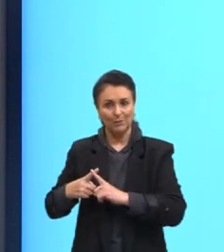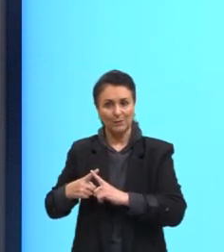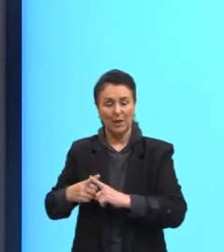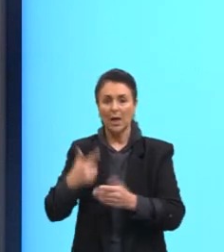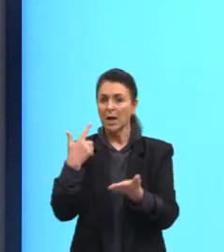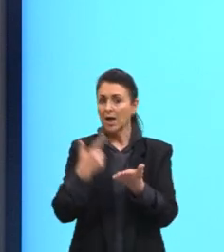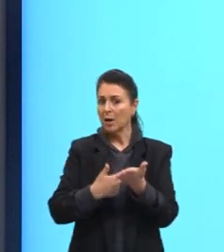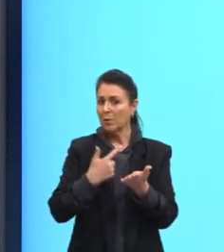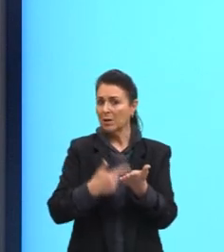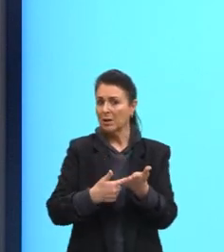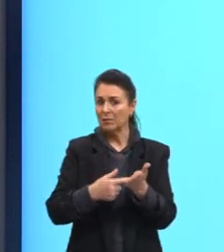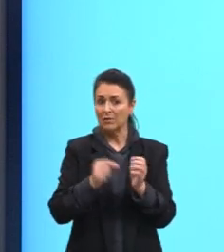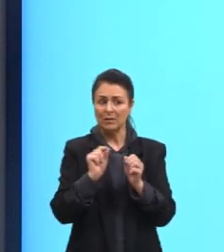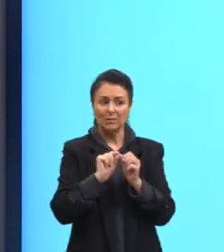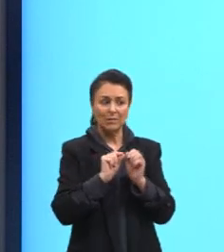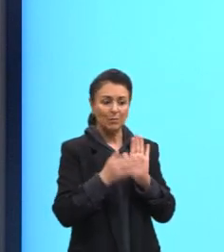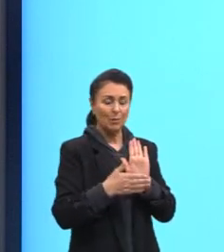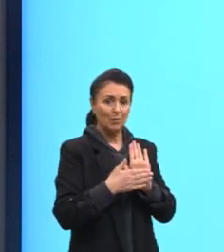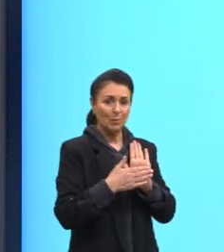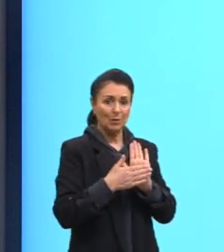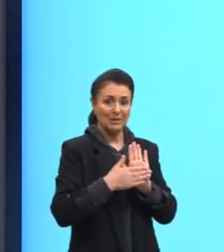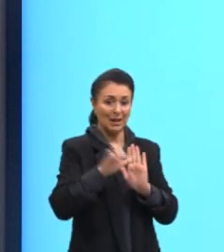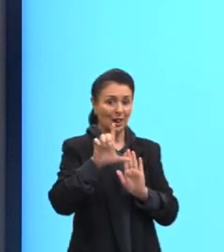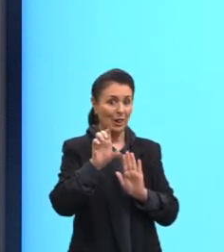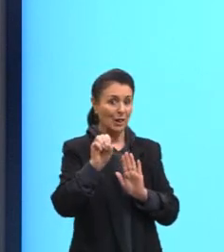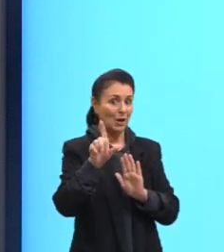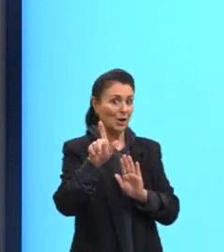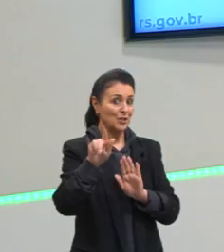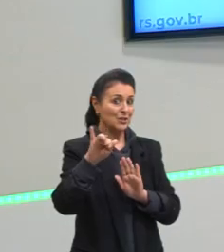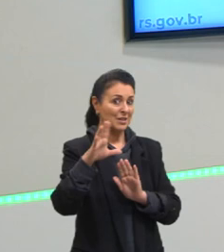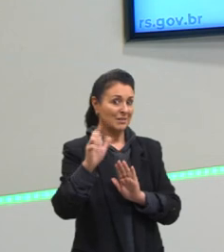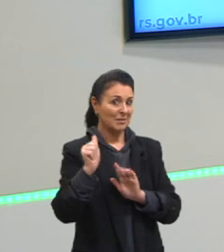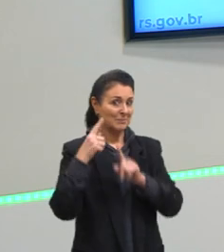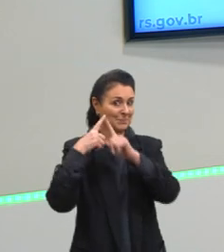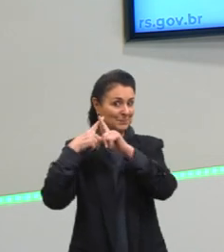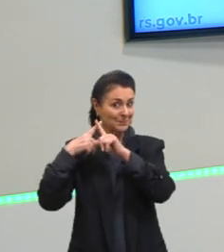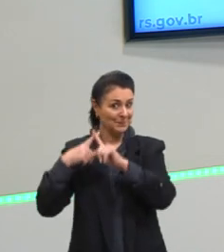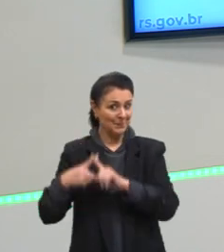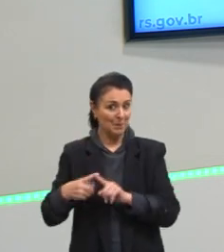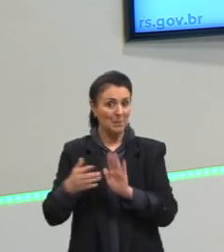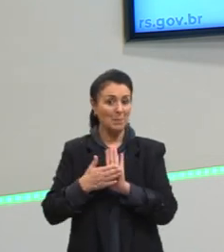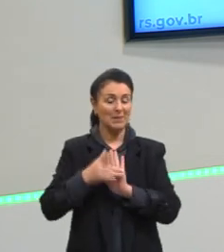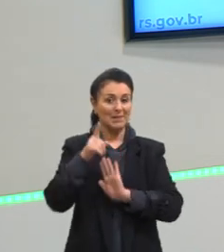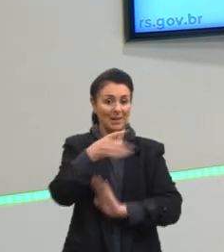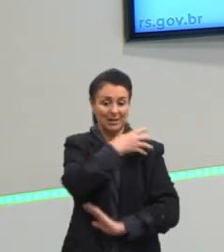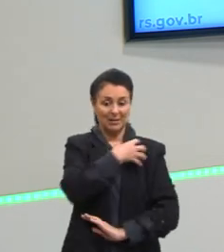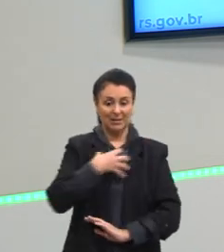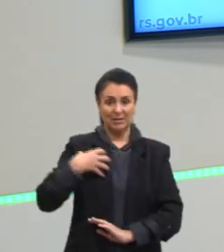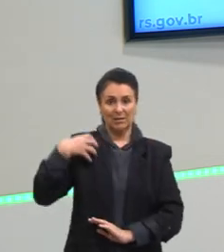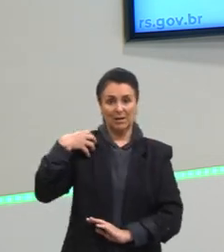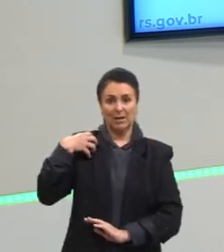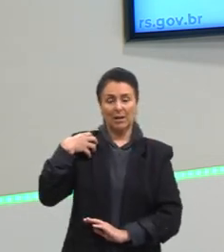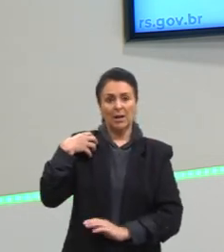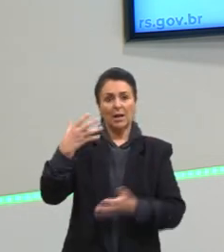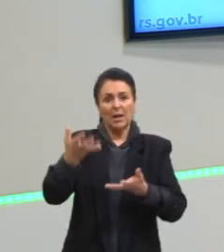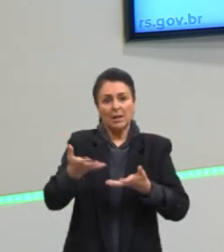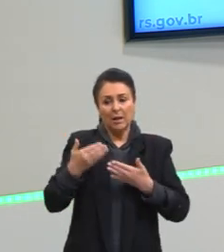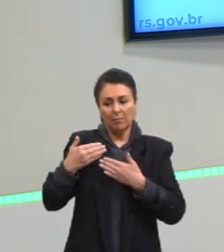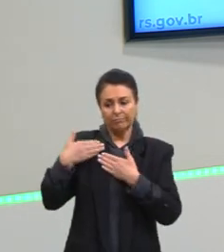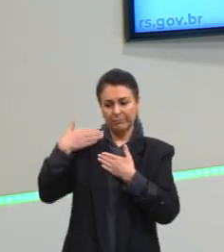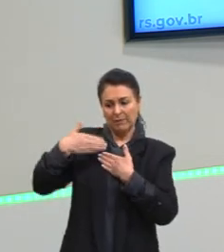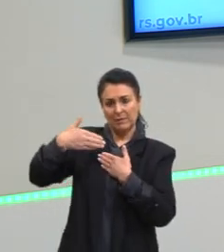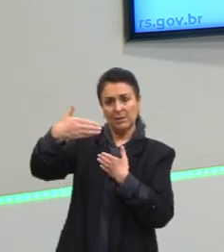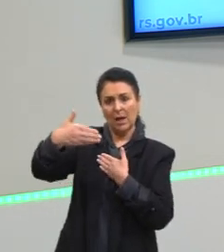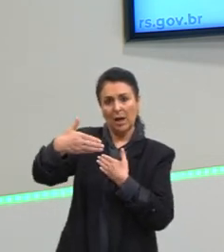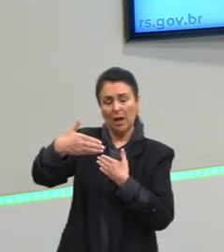Aristóteles que ele propõe a lógica Qual é a proposta da lógica aristotélica pode estoque eles que avançada conhecimento